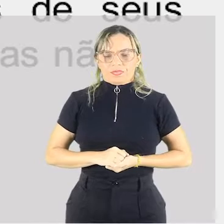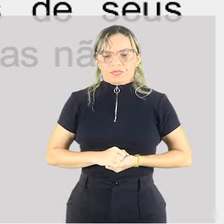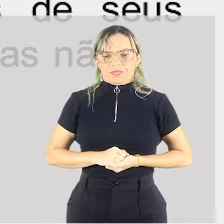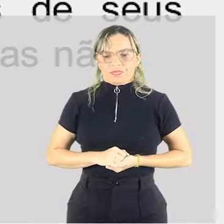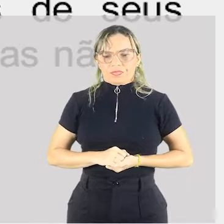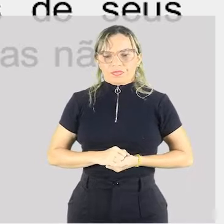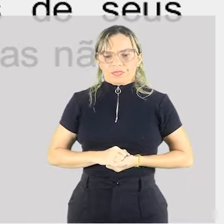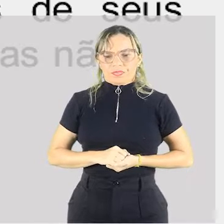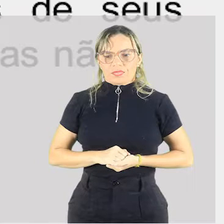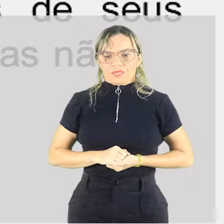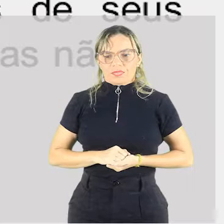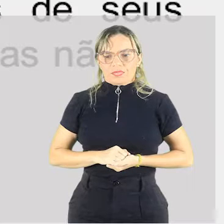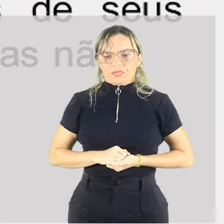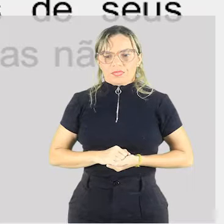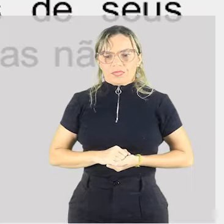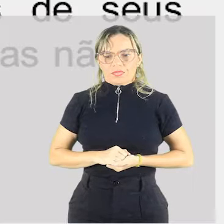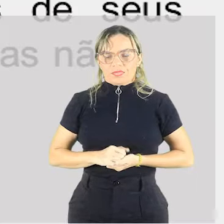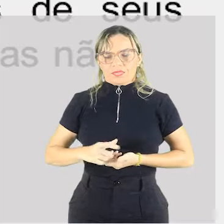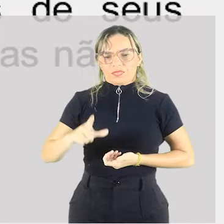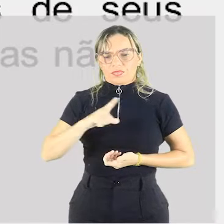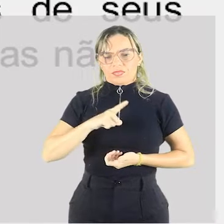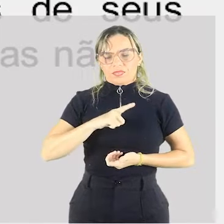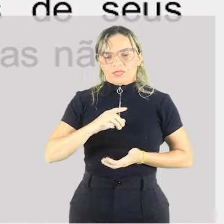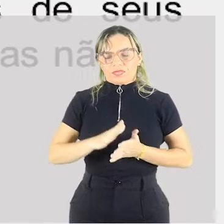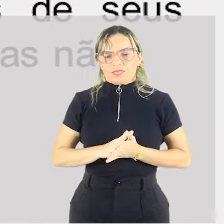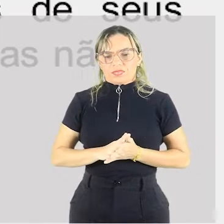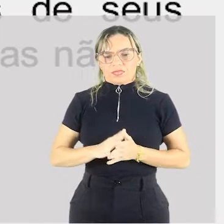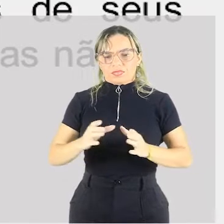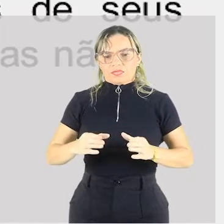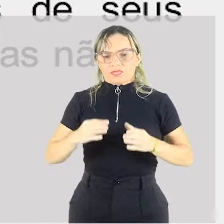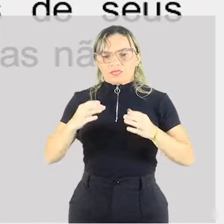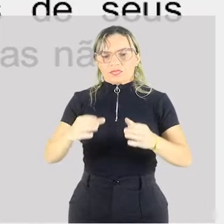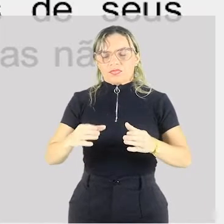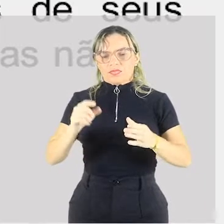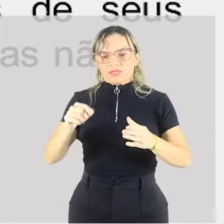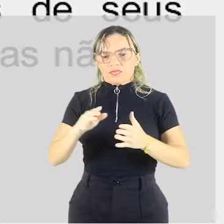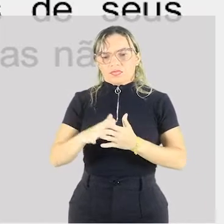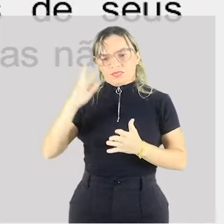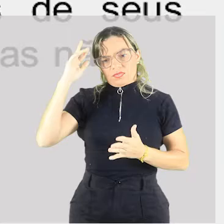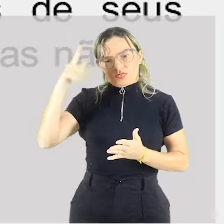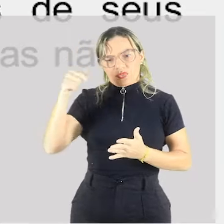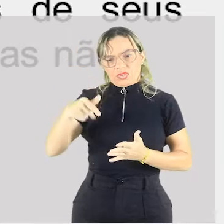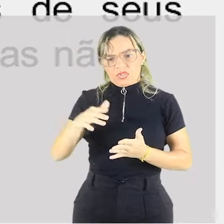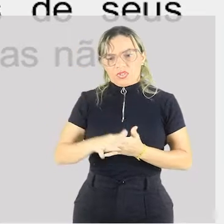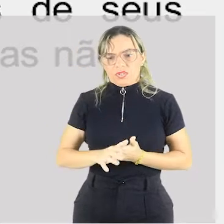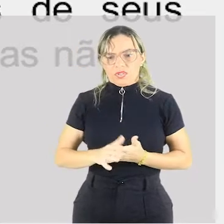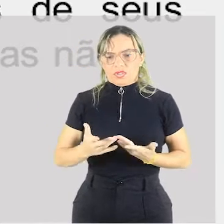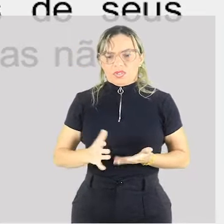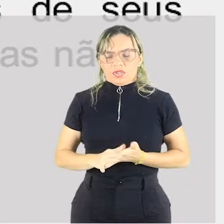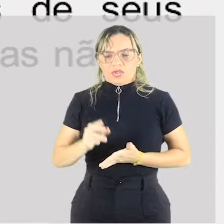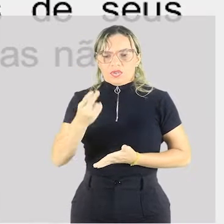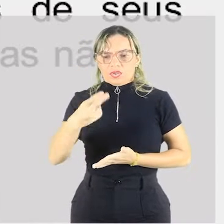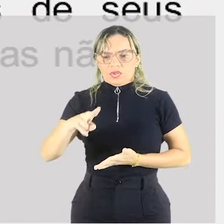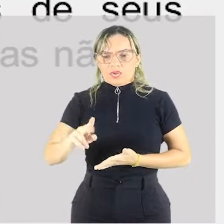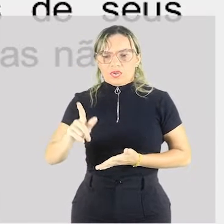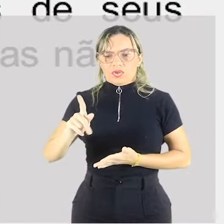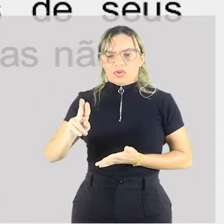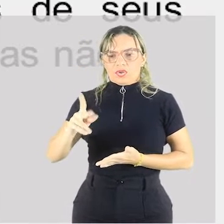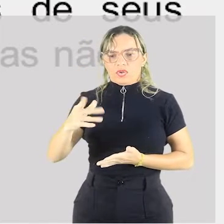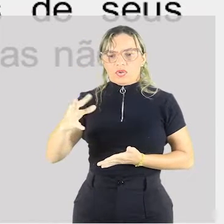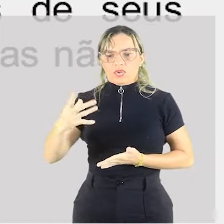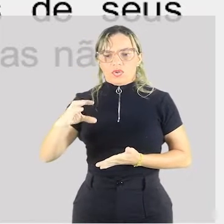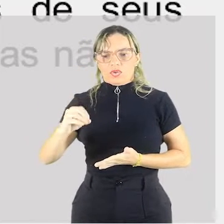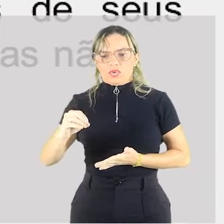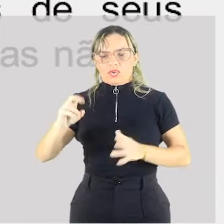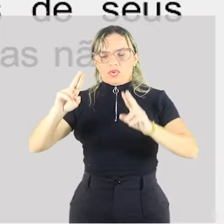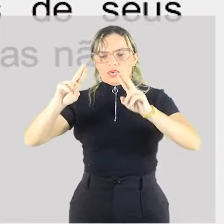adorava o doce. Houve um engenho que ficou com o nome de guloso, o senhor